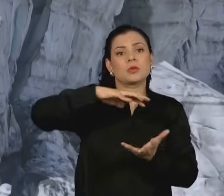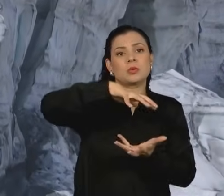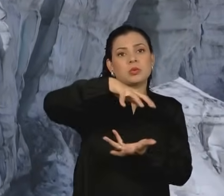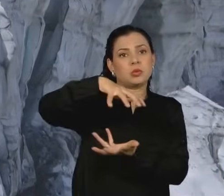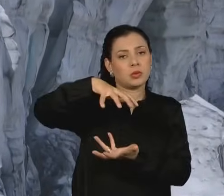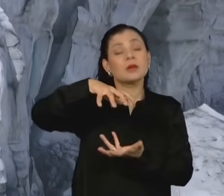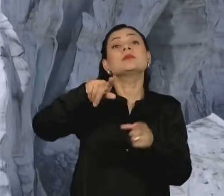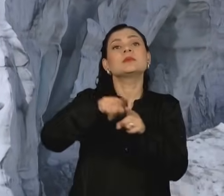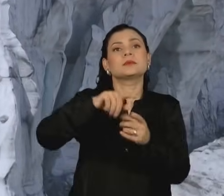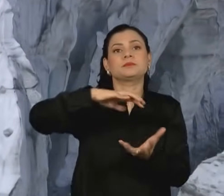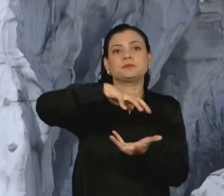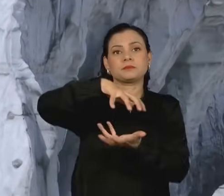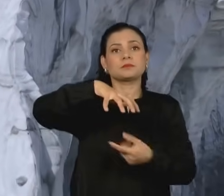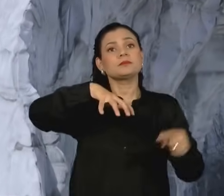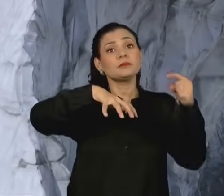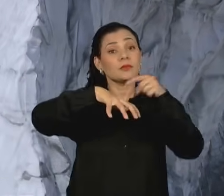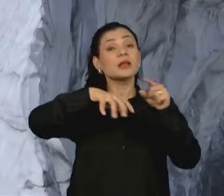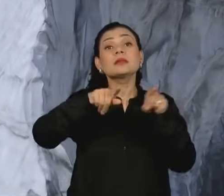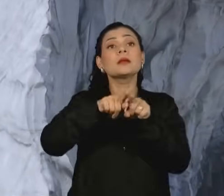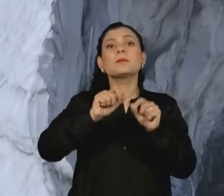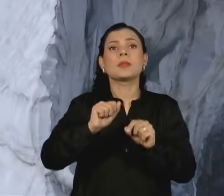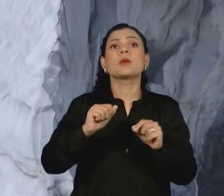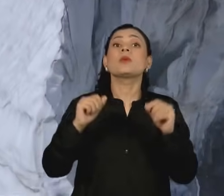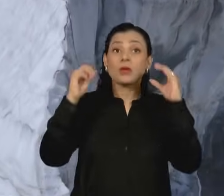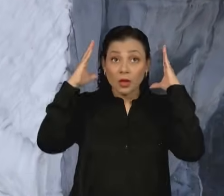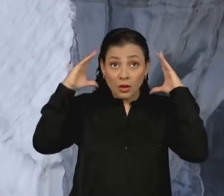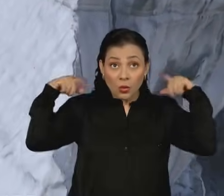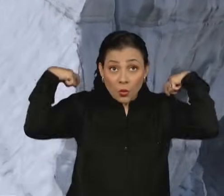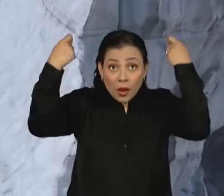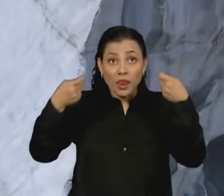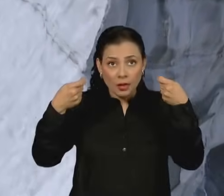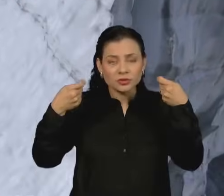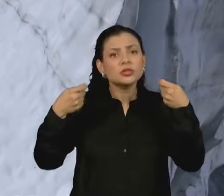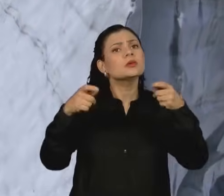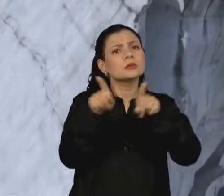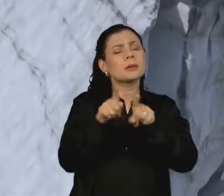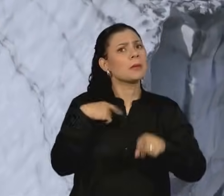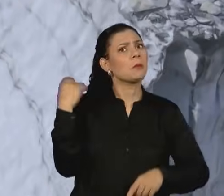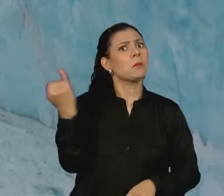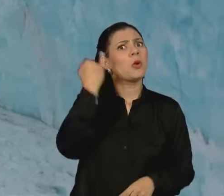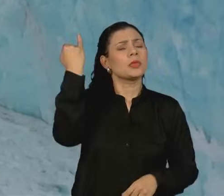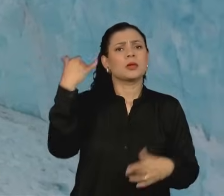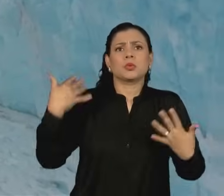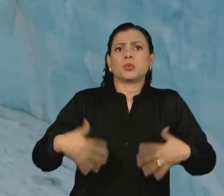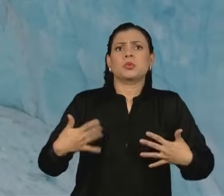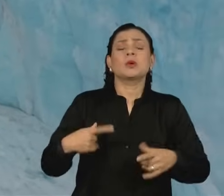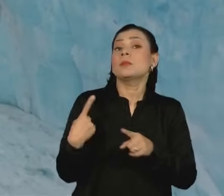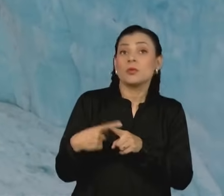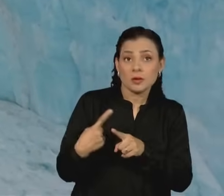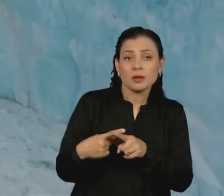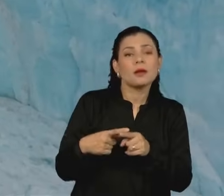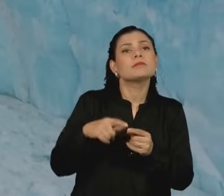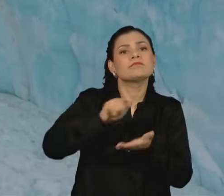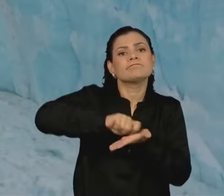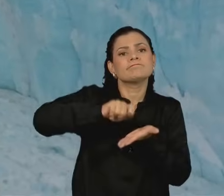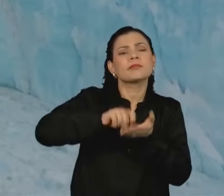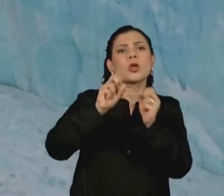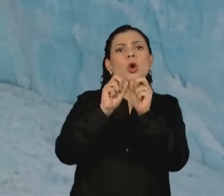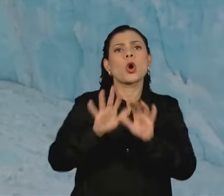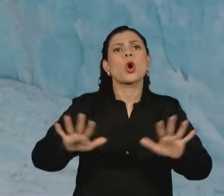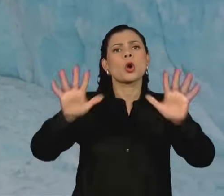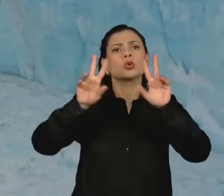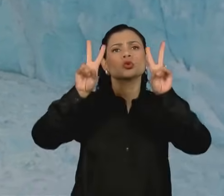polares, como a Antártica e a Groenlândia. Elas têm enorme importância. Segundo o relatório mundial da ONU